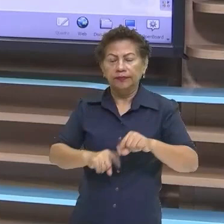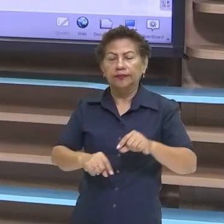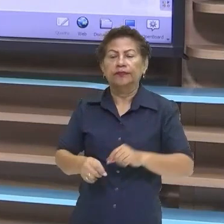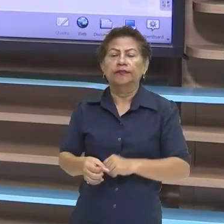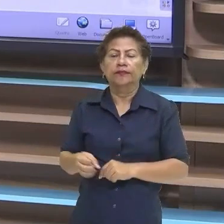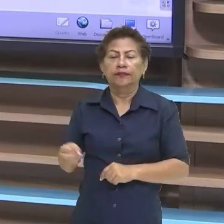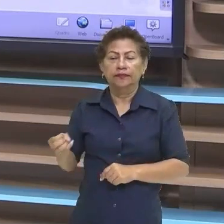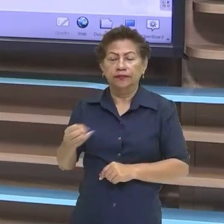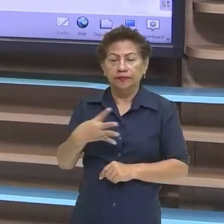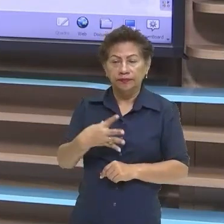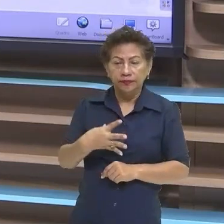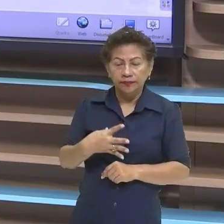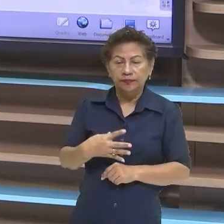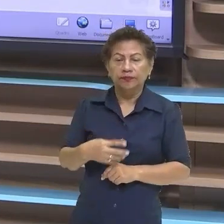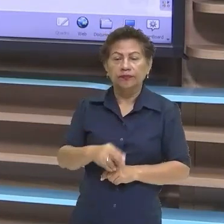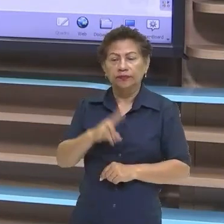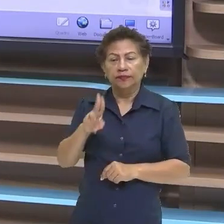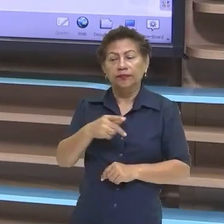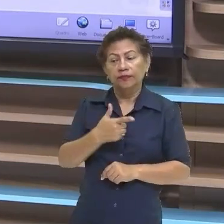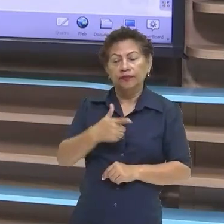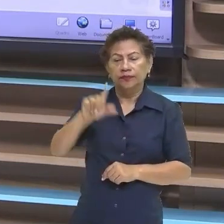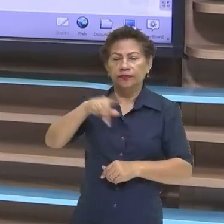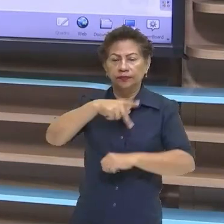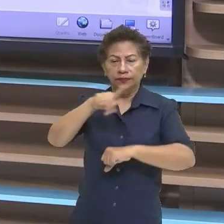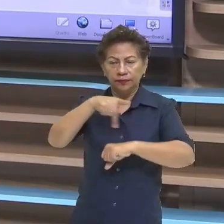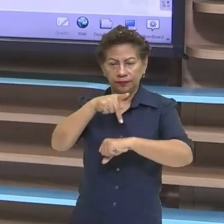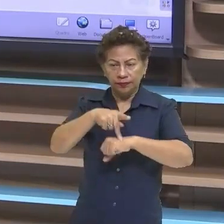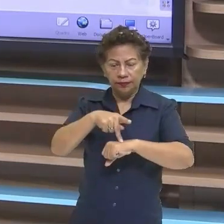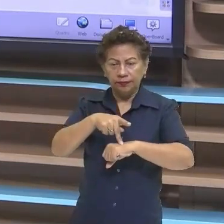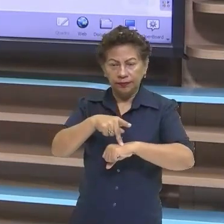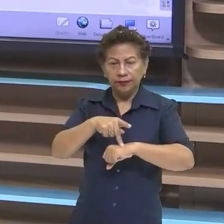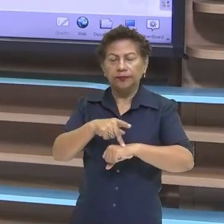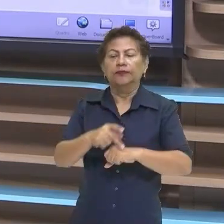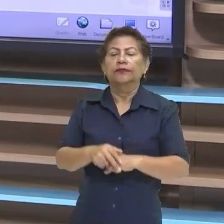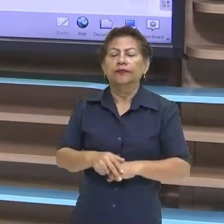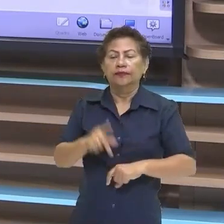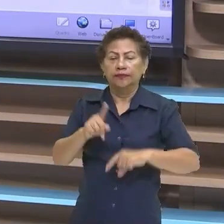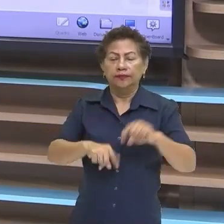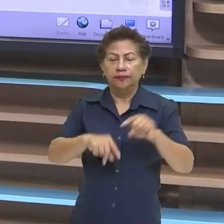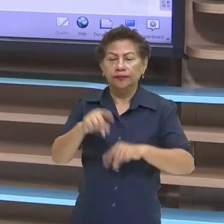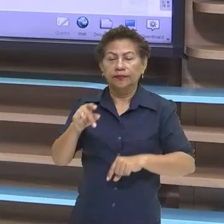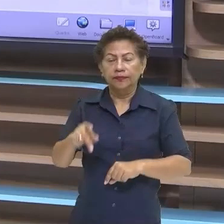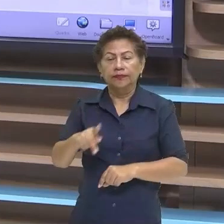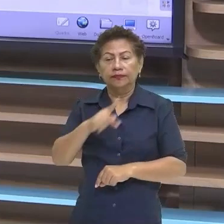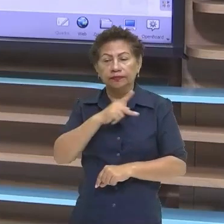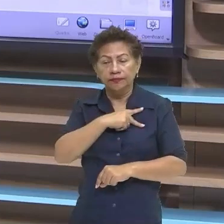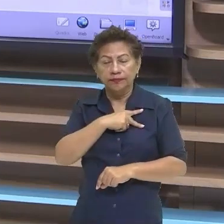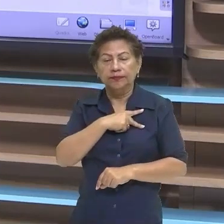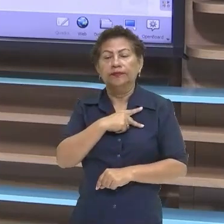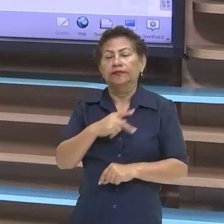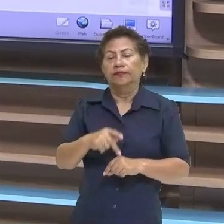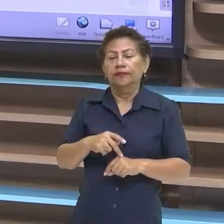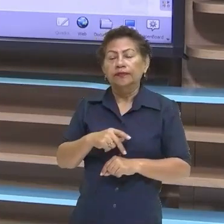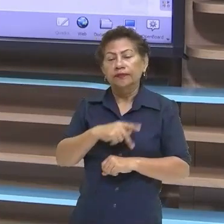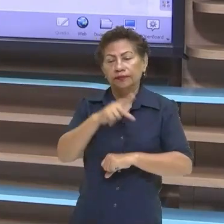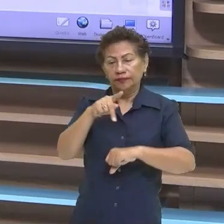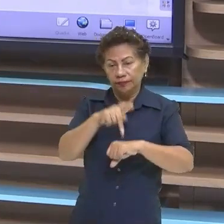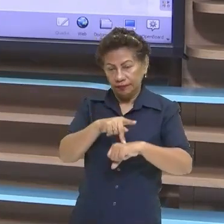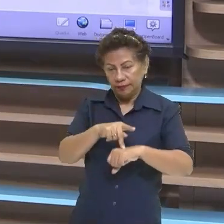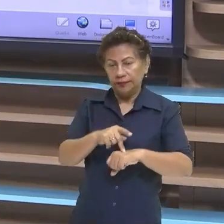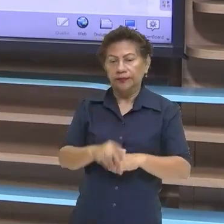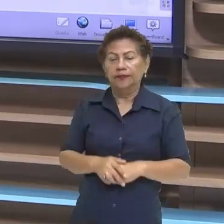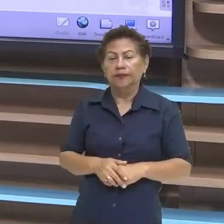para outros países, vai ser utilizado em outros países, aquele bem, aquele produto vai ser produzido em outro país e vem para o